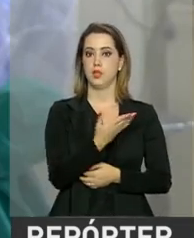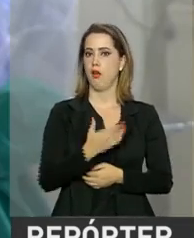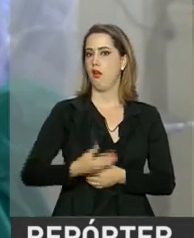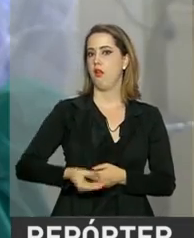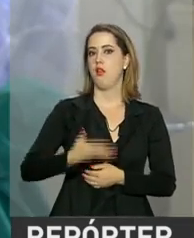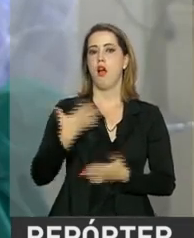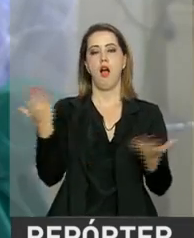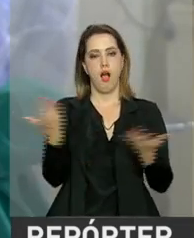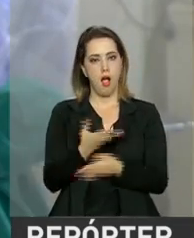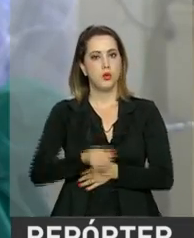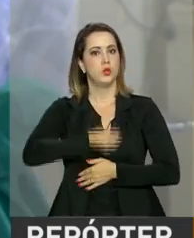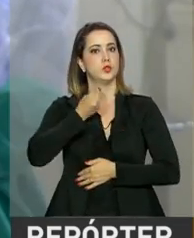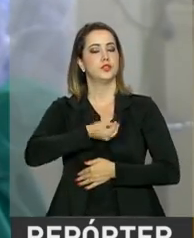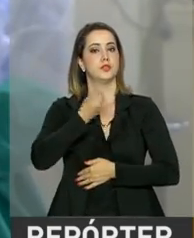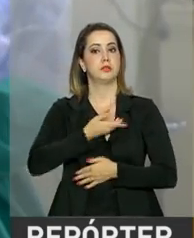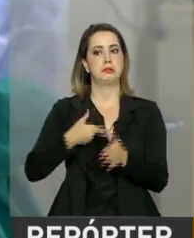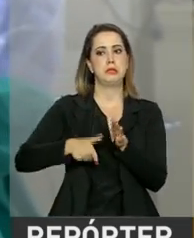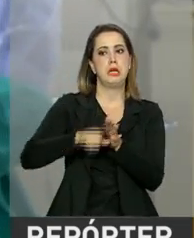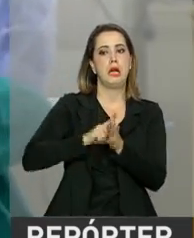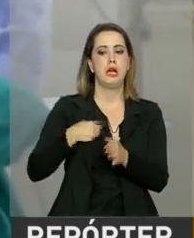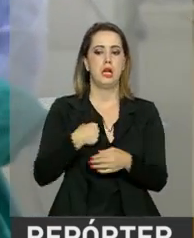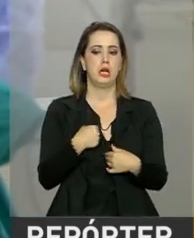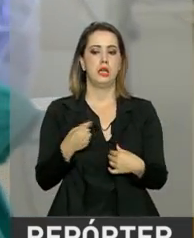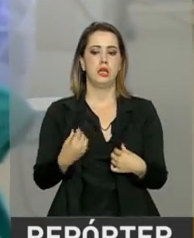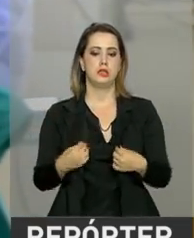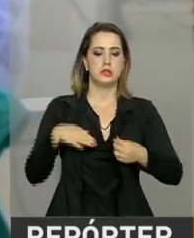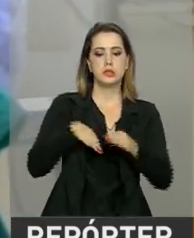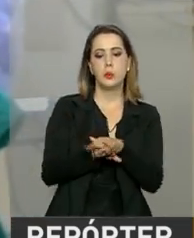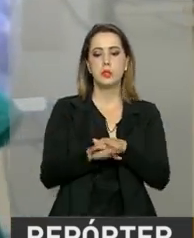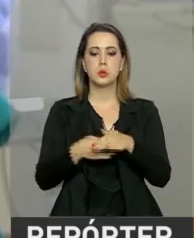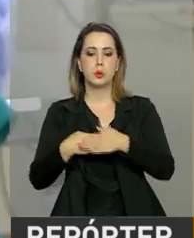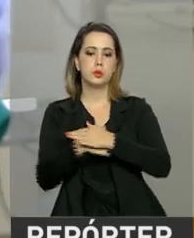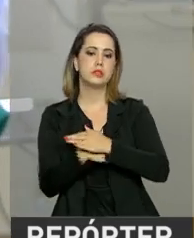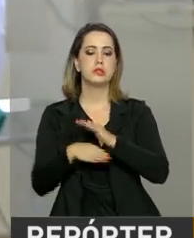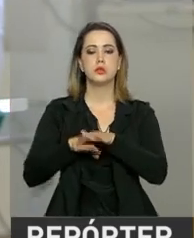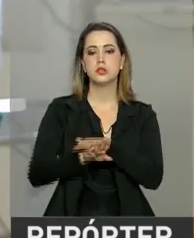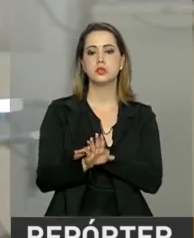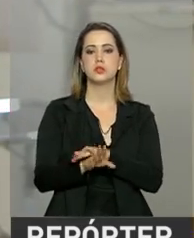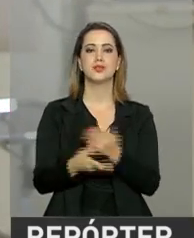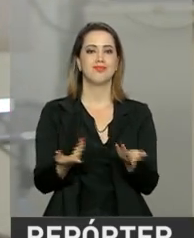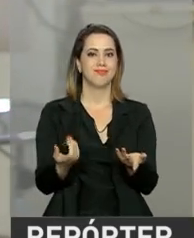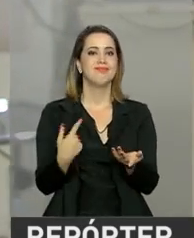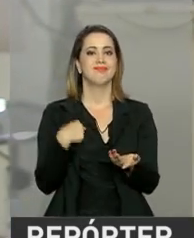agora eu vou viver, porque eu vivia escondendo. Senta aqui, esconda ali. Vou tirar foto, bota a mão aqui.